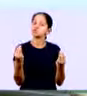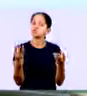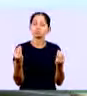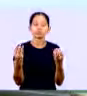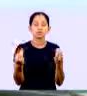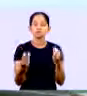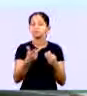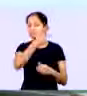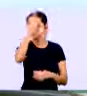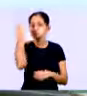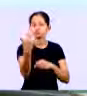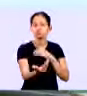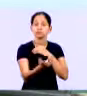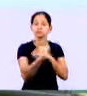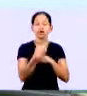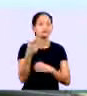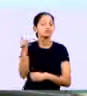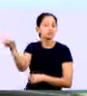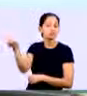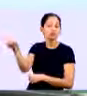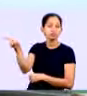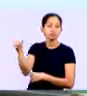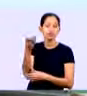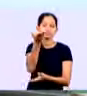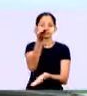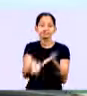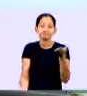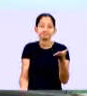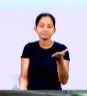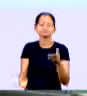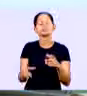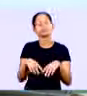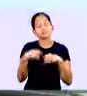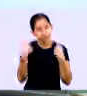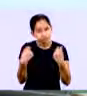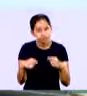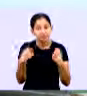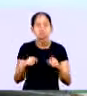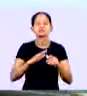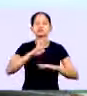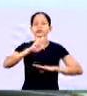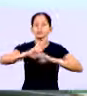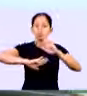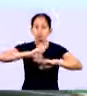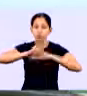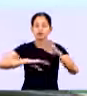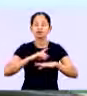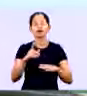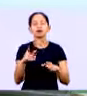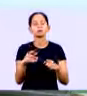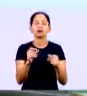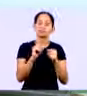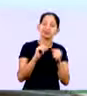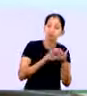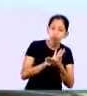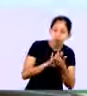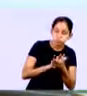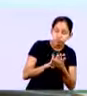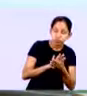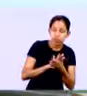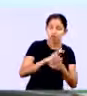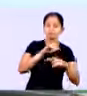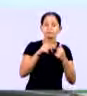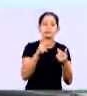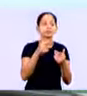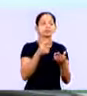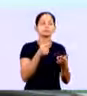o seu cliente vai procurar no concorrente, né? Então é interessante que no processo de produção também você não corra o risco de não produzir e depois faltar o produto